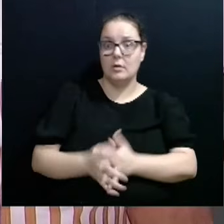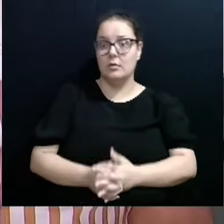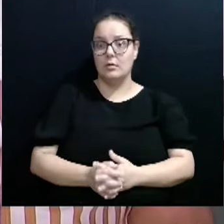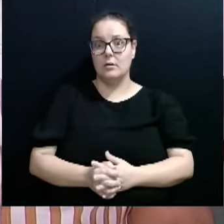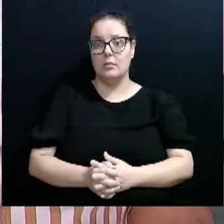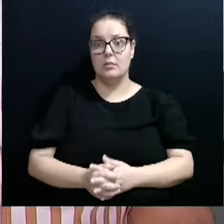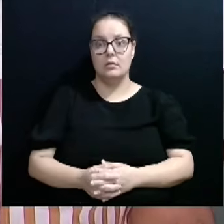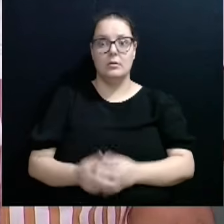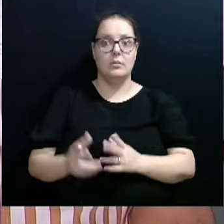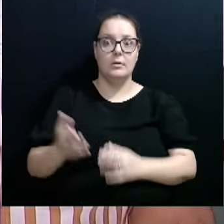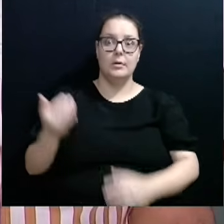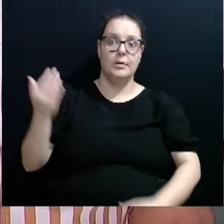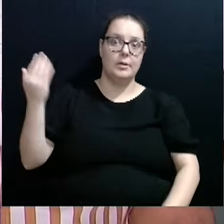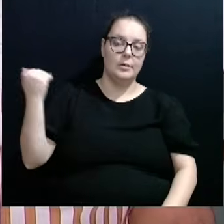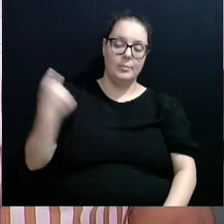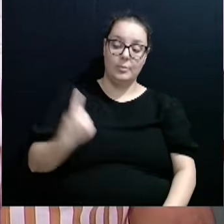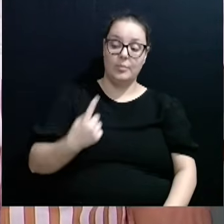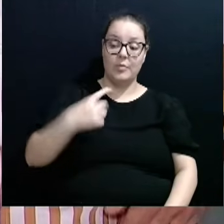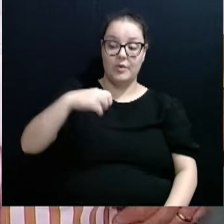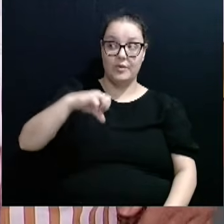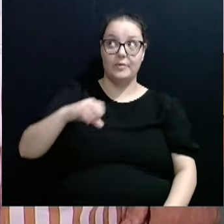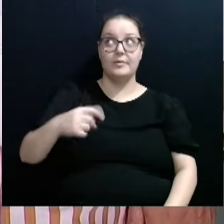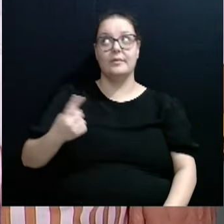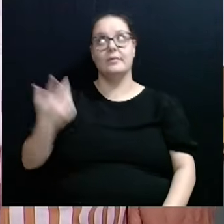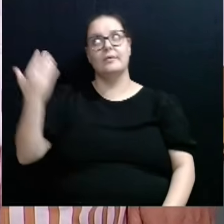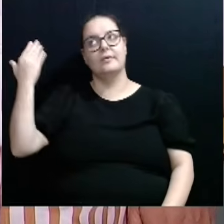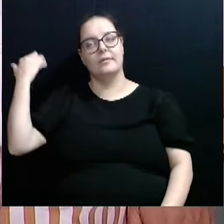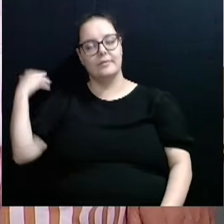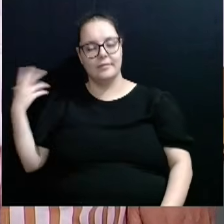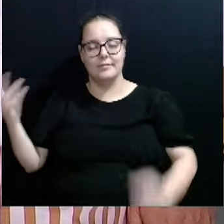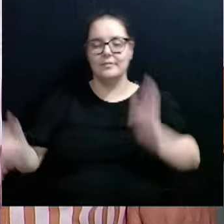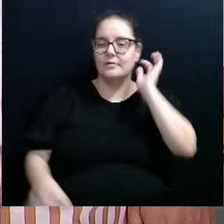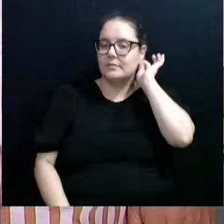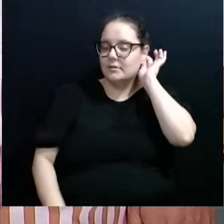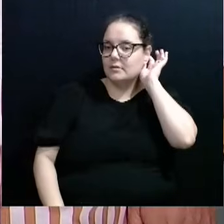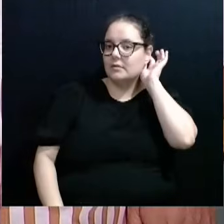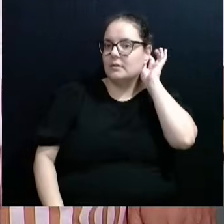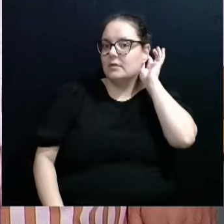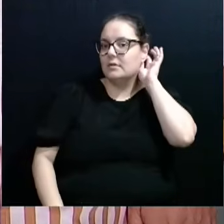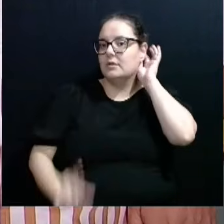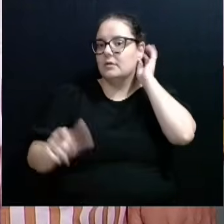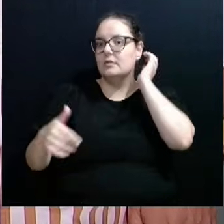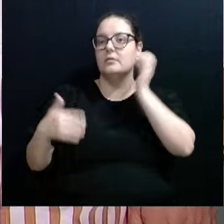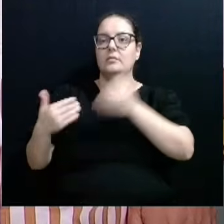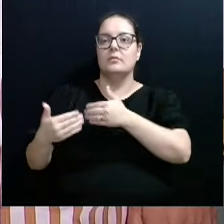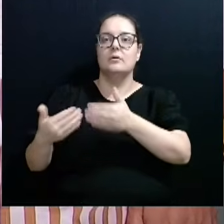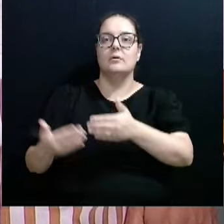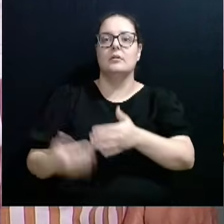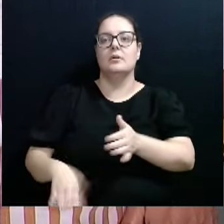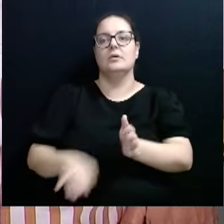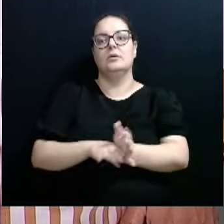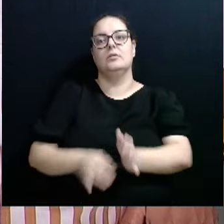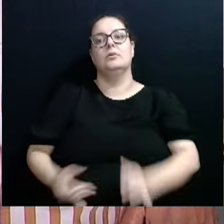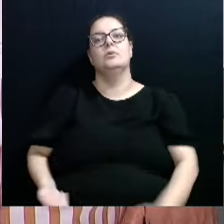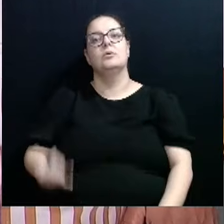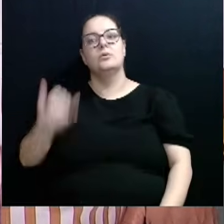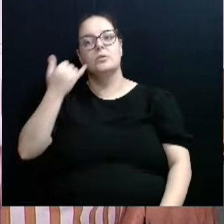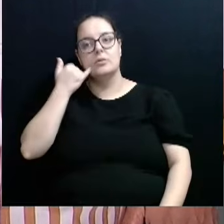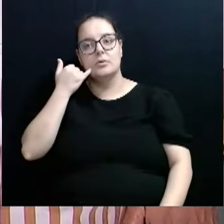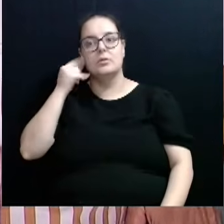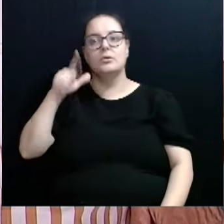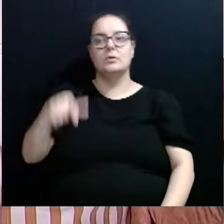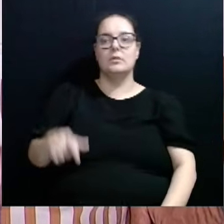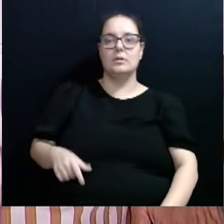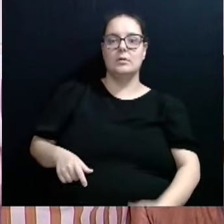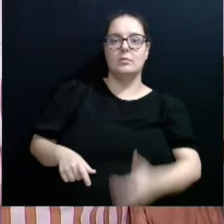em 1900, né? Sim. E aí depois foi vindo, aí veio o celular, depois veio a maquininha de cartão para